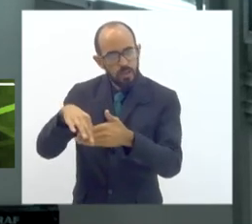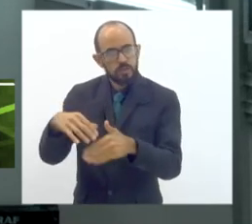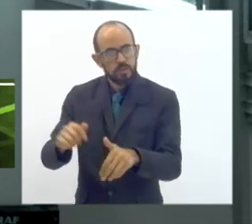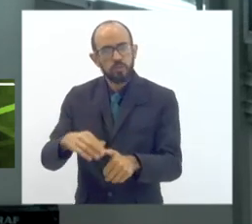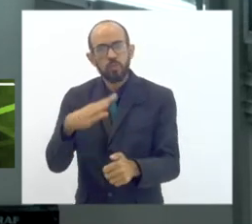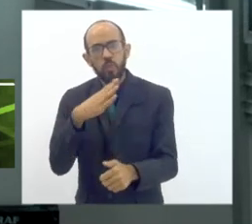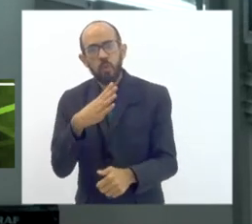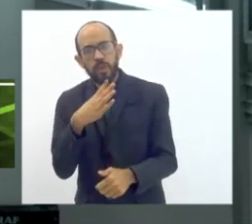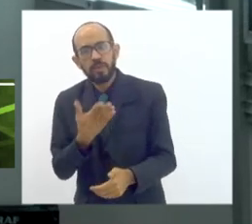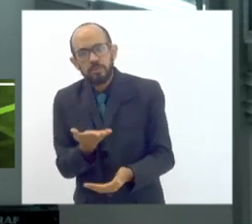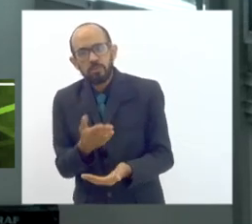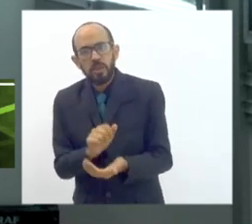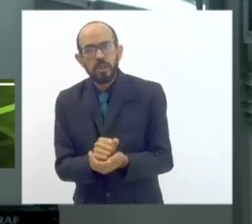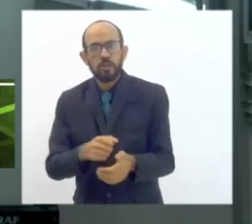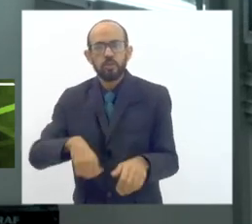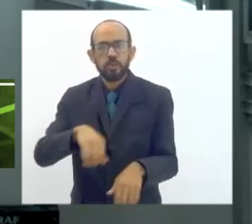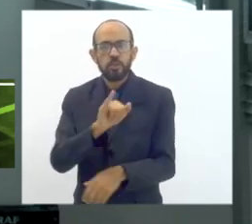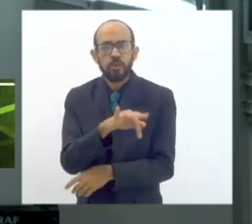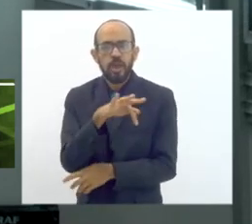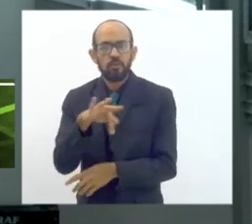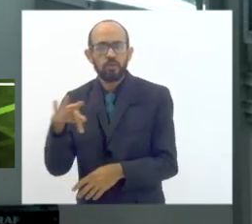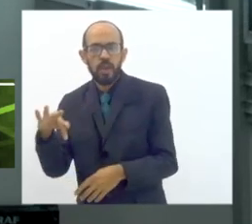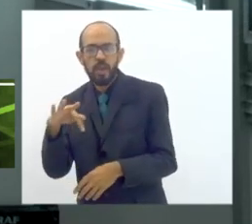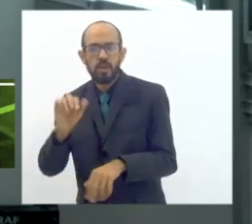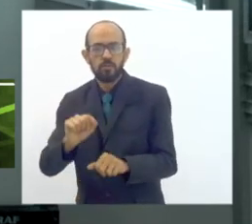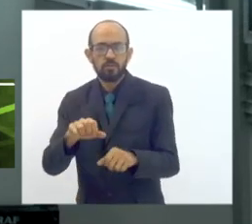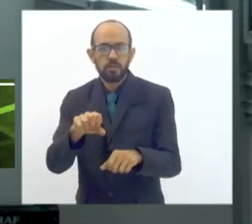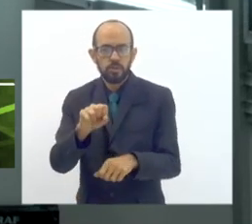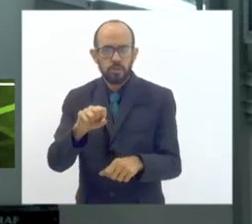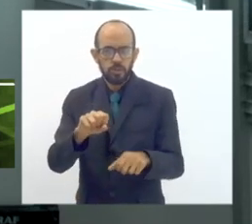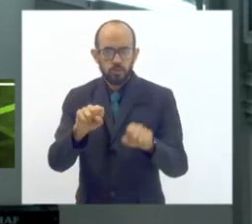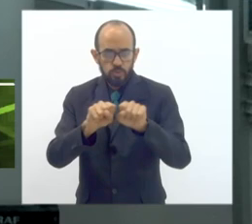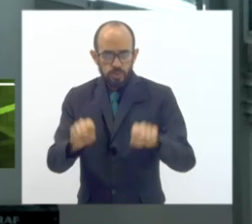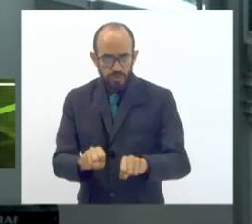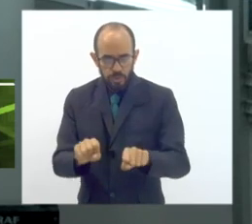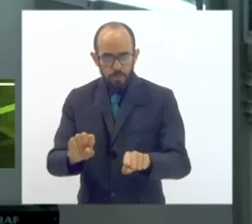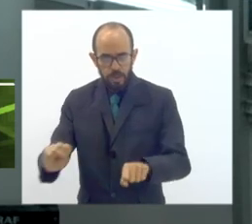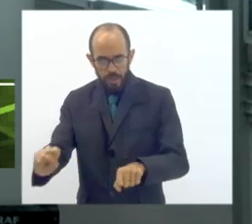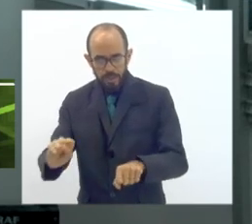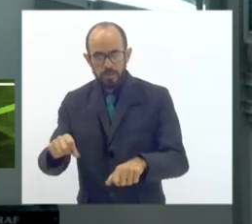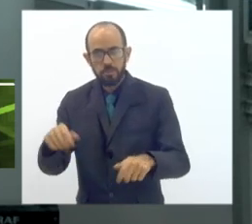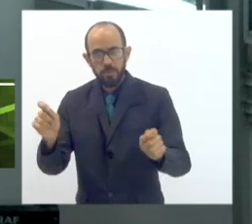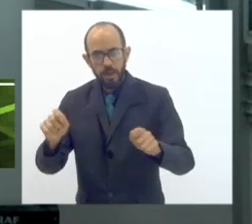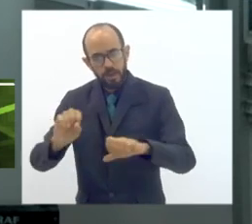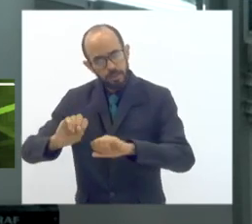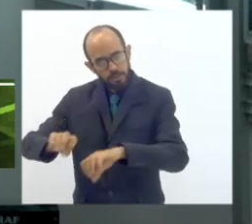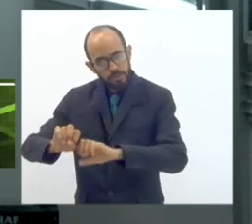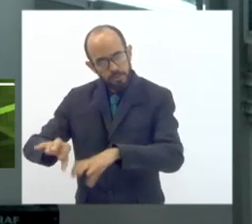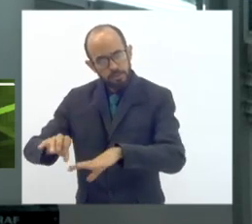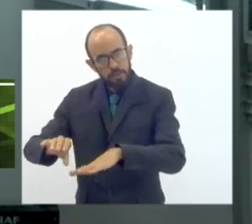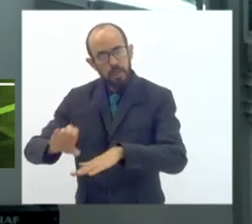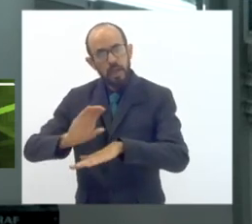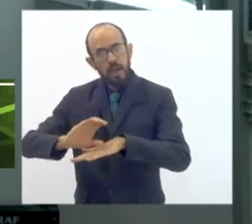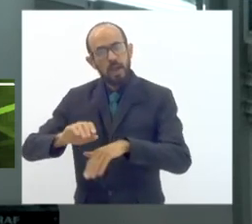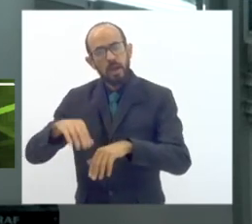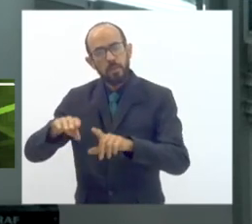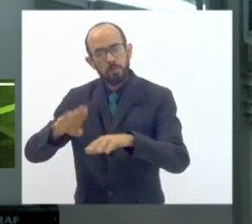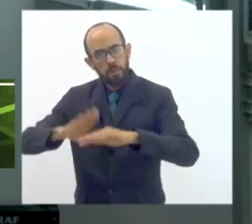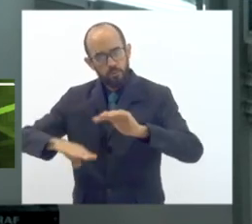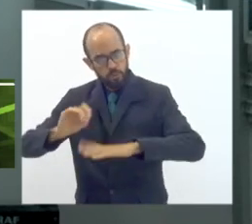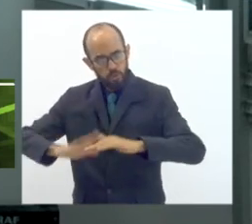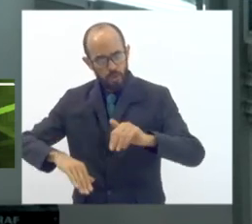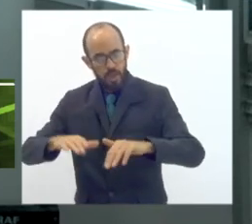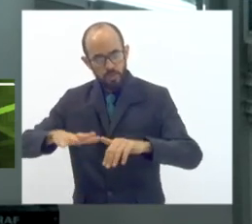de cooperação técnica com o IFF e Sistema S para capacitação técnica da mão de obra local, além da realização de um